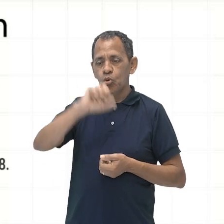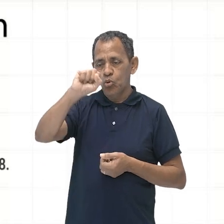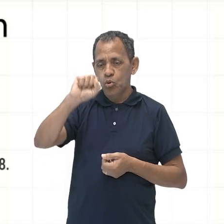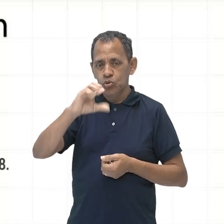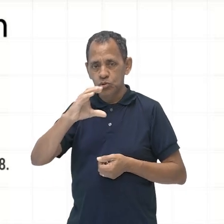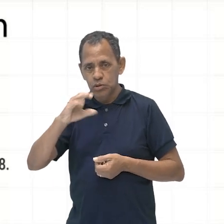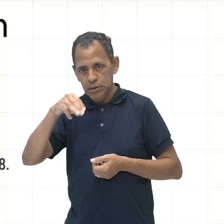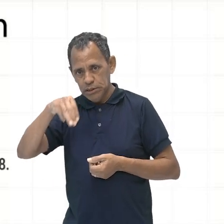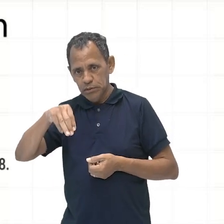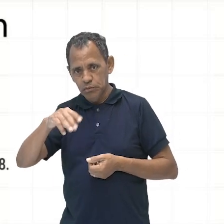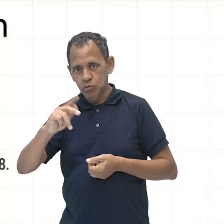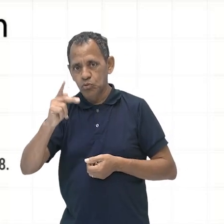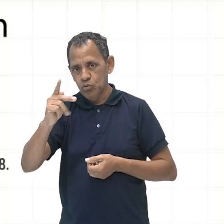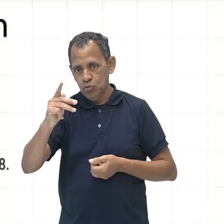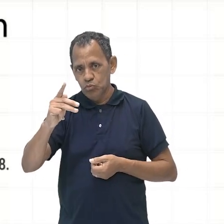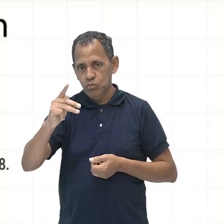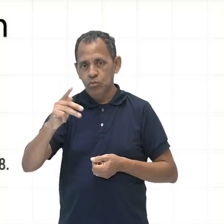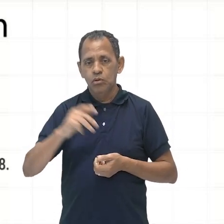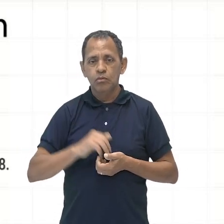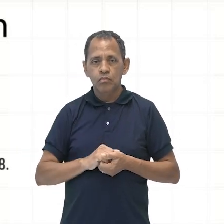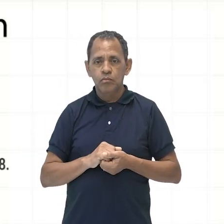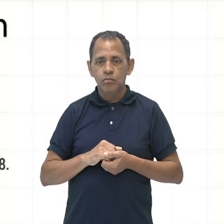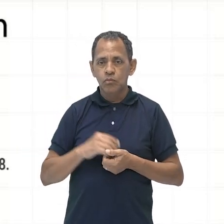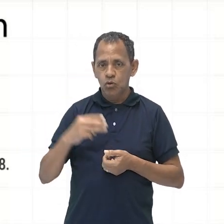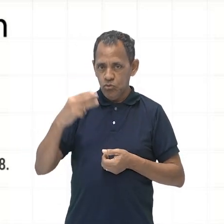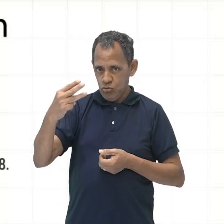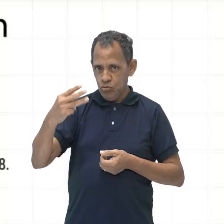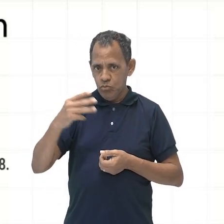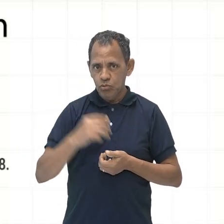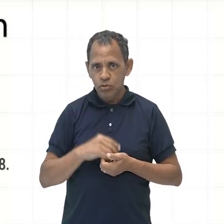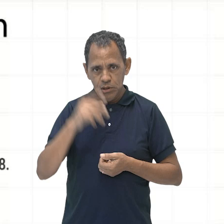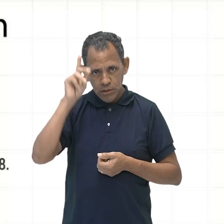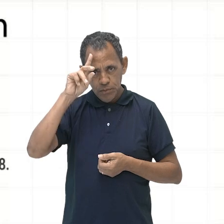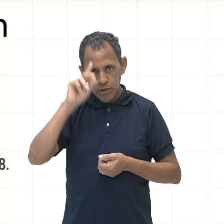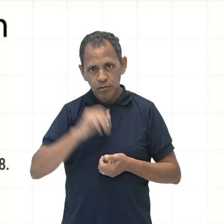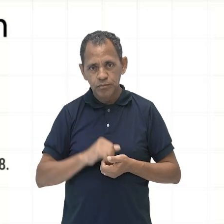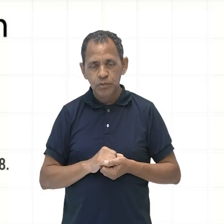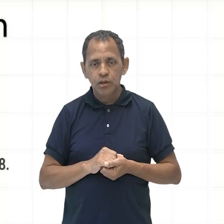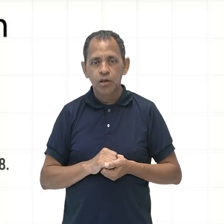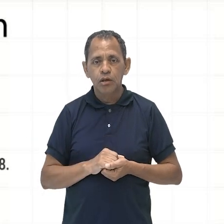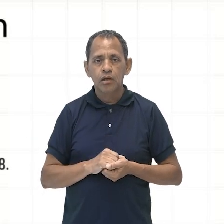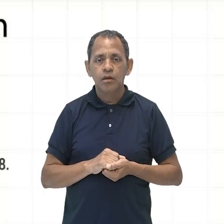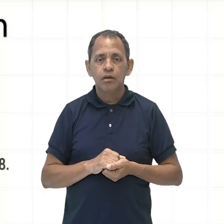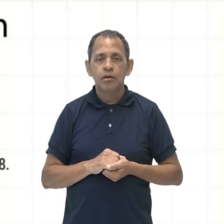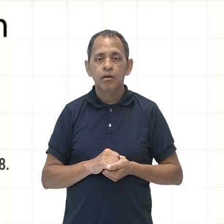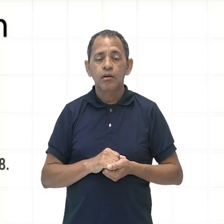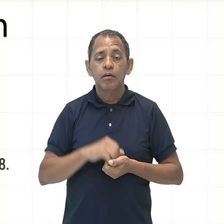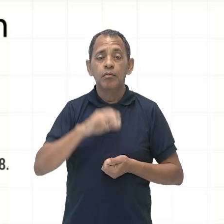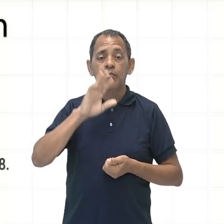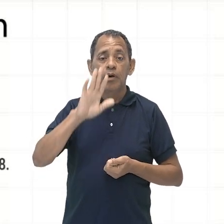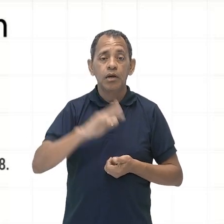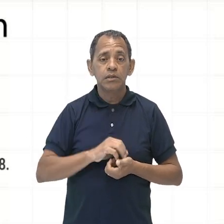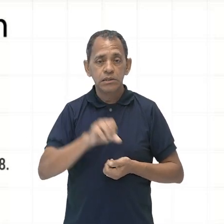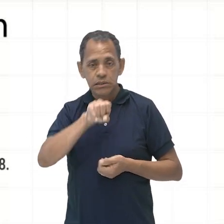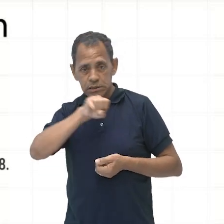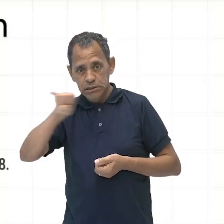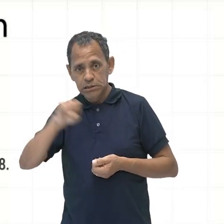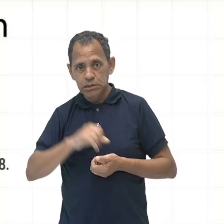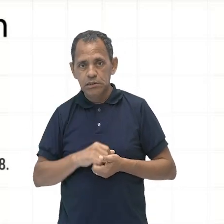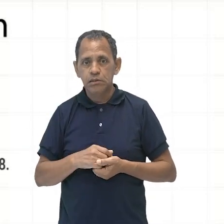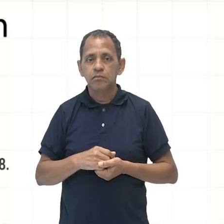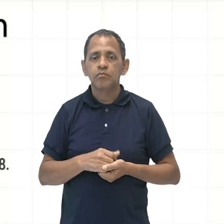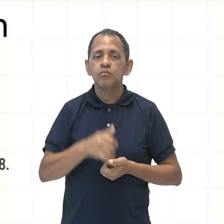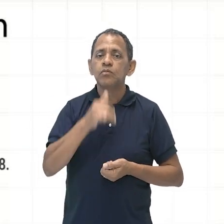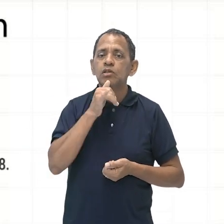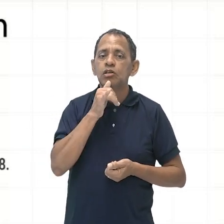A gente faz a leitura dessa forma, centímetros cúbicos. Uma observação é que, se por acaso aqui eu tivesse